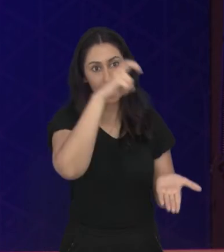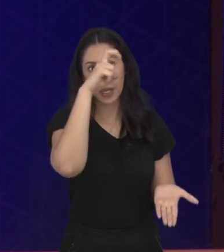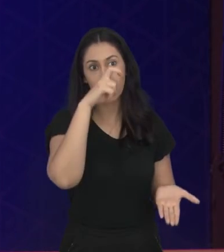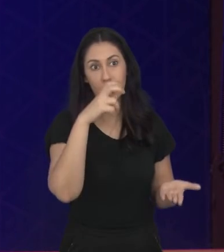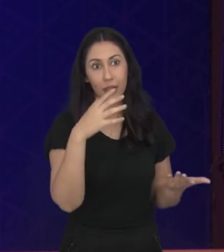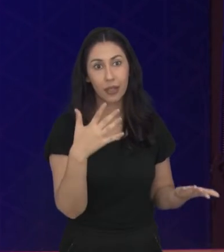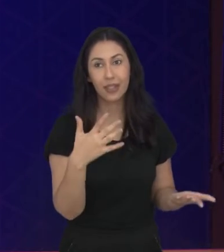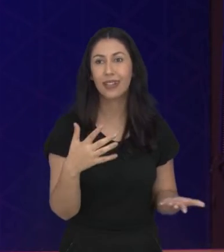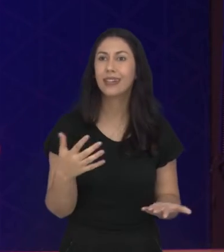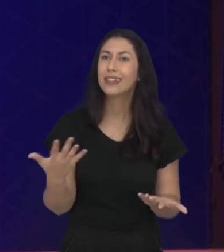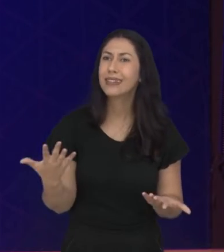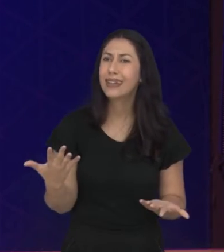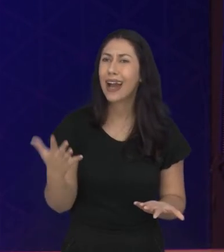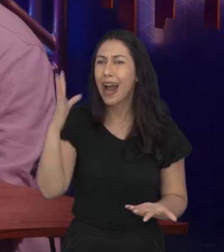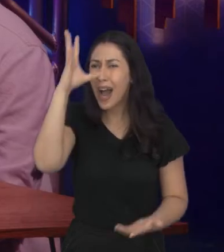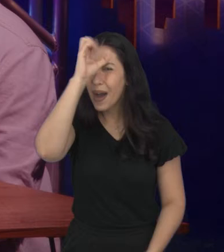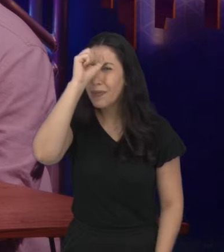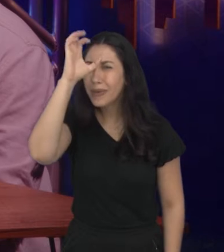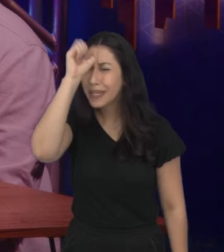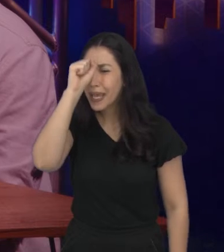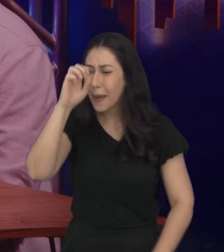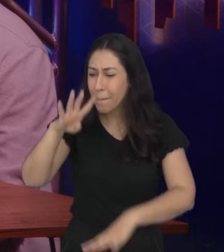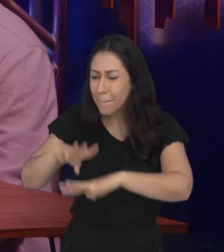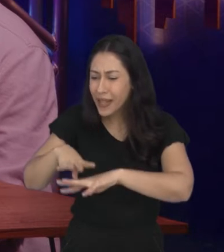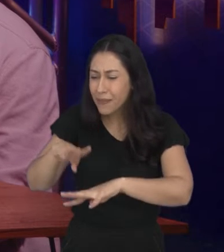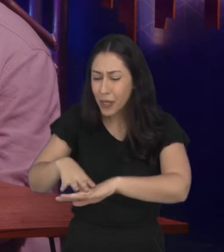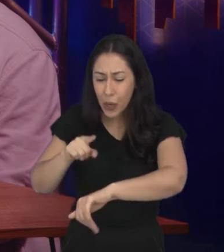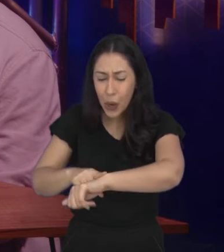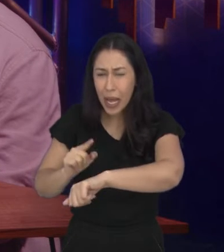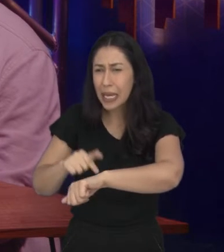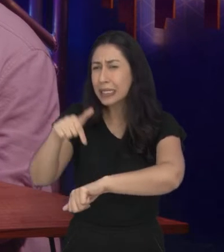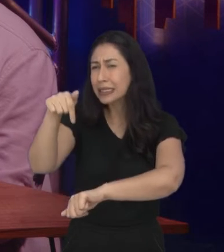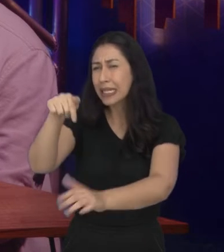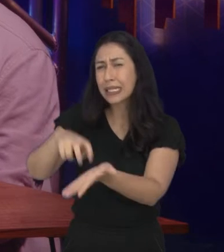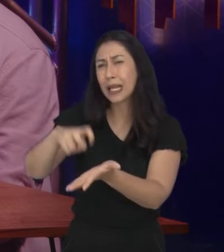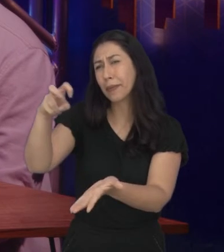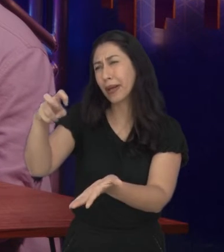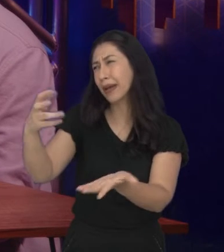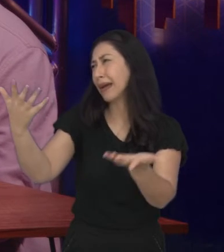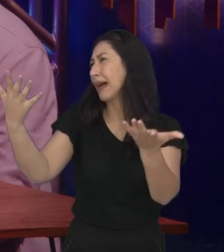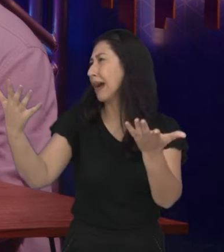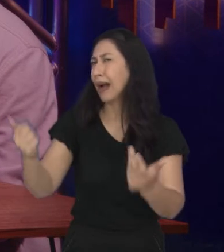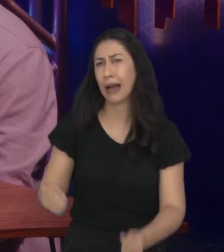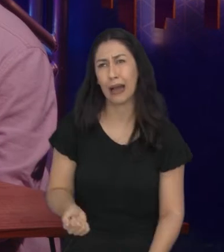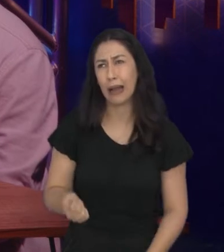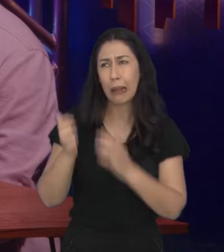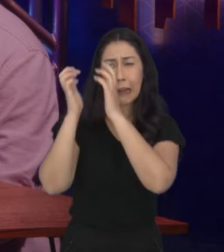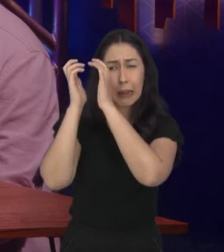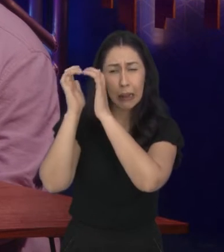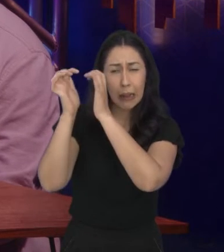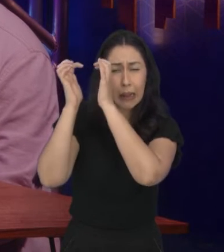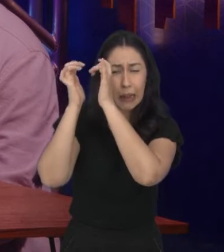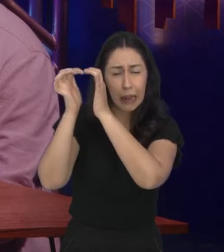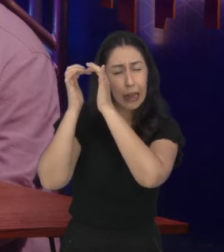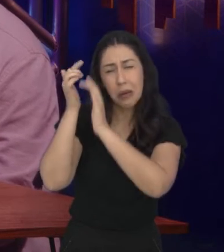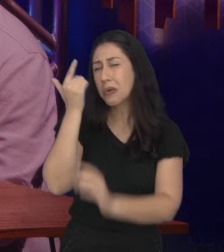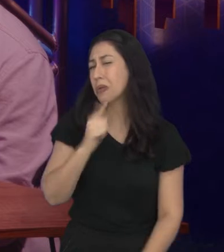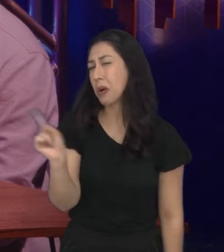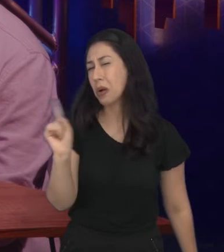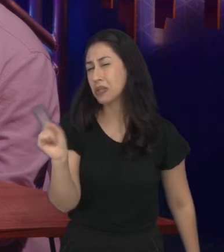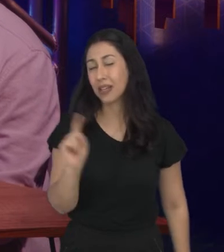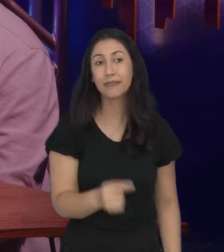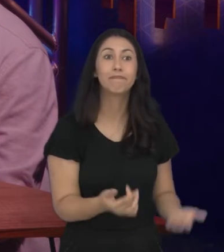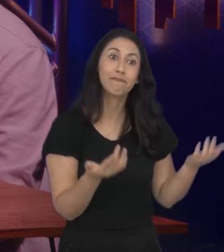às 6, pelo menos, para aula poder... de matemática às 7 horas da manhã. Então. Mano do céu, não funciona, não rendia.